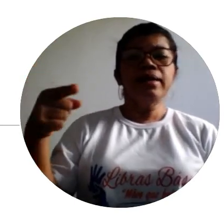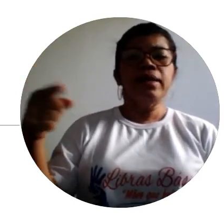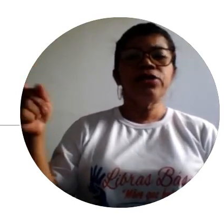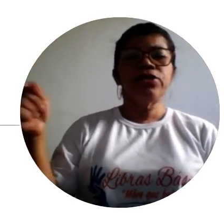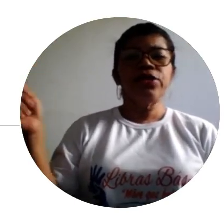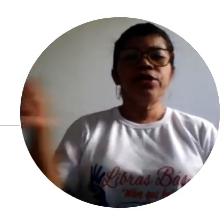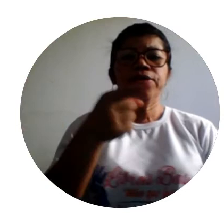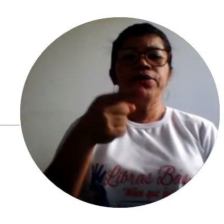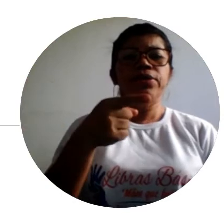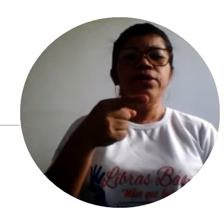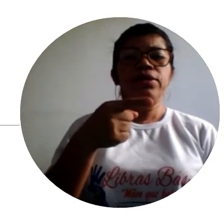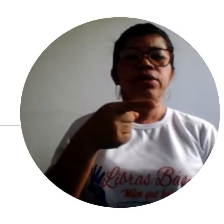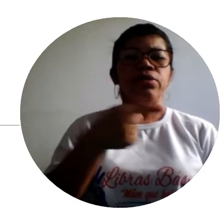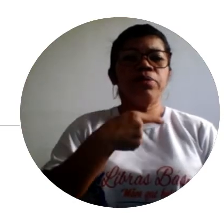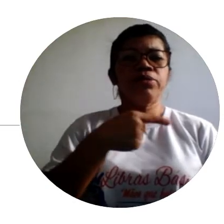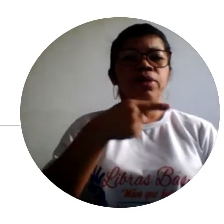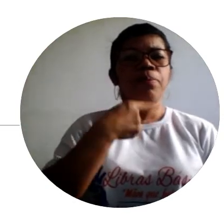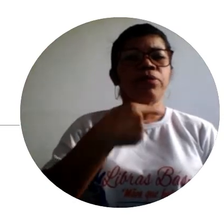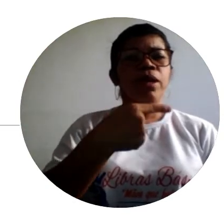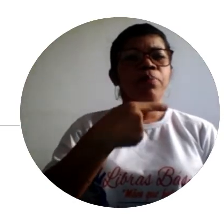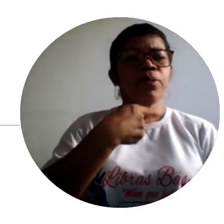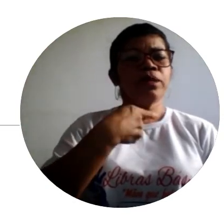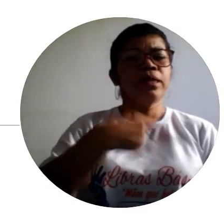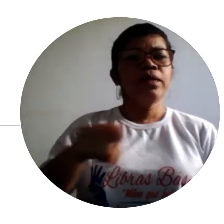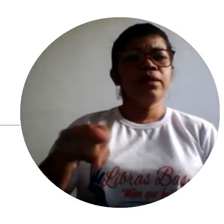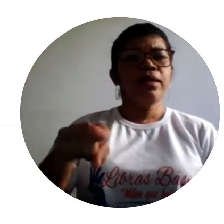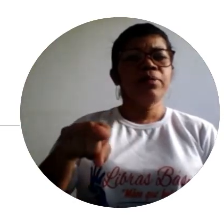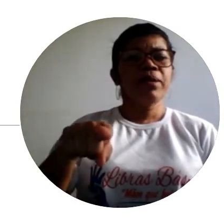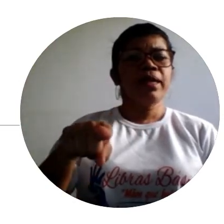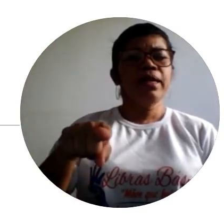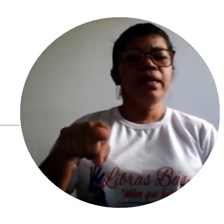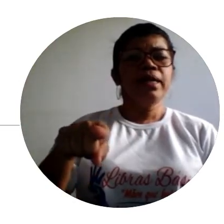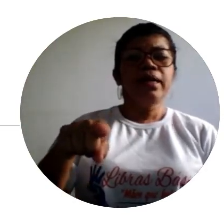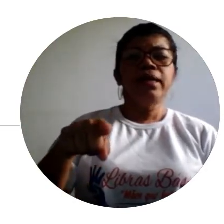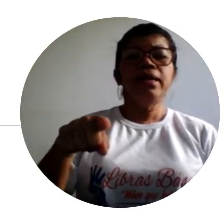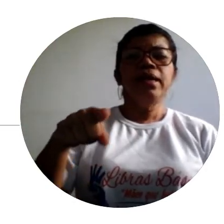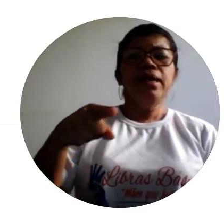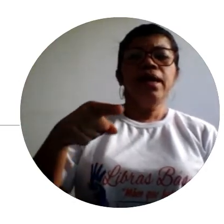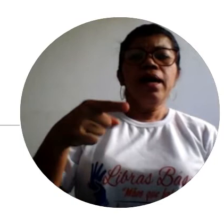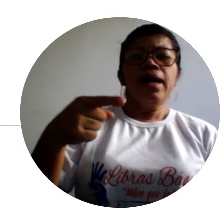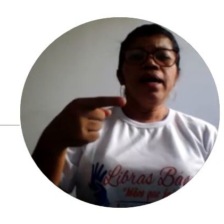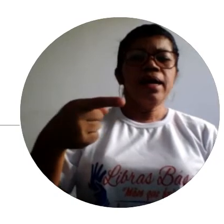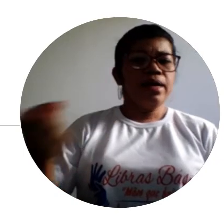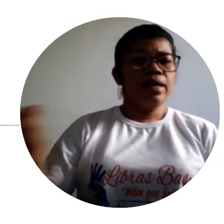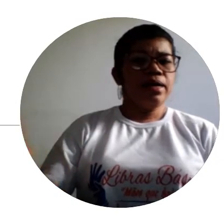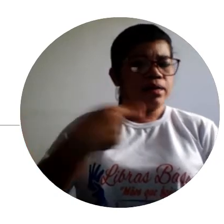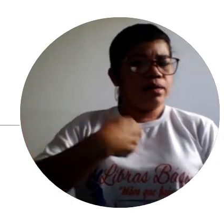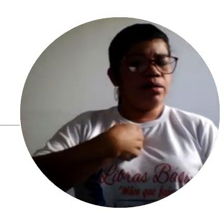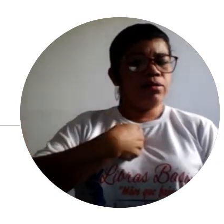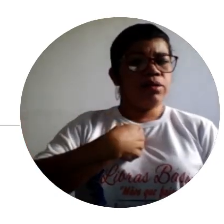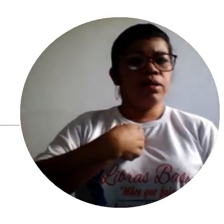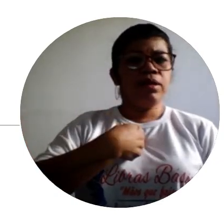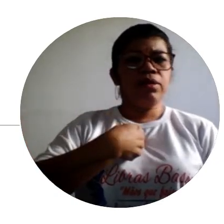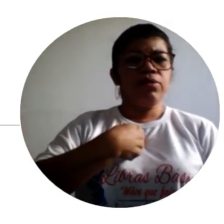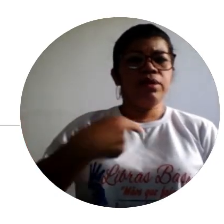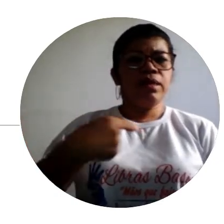ela, né, ti, então pronto, a ponta daqui leva para lá, e ela,